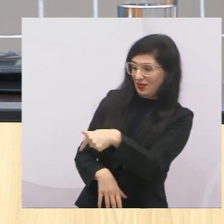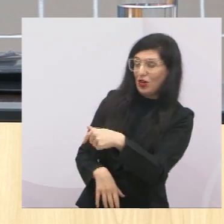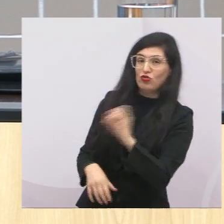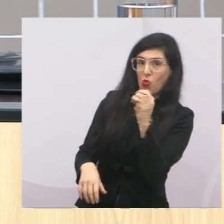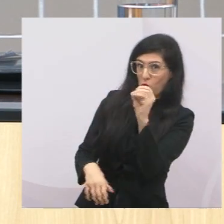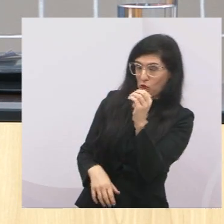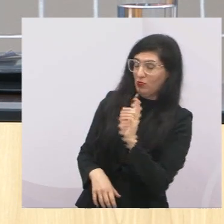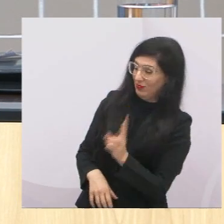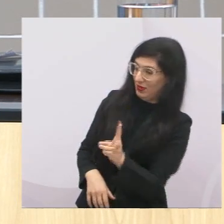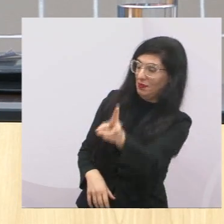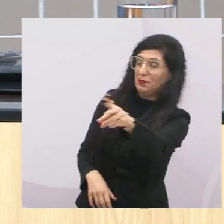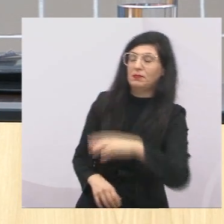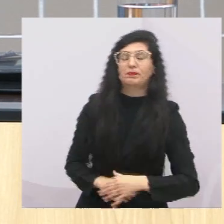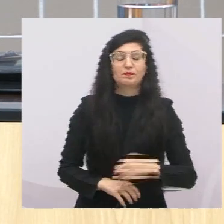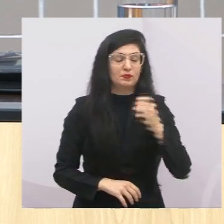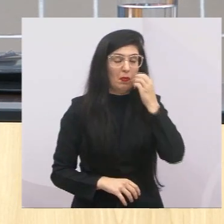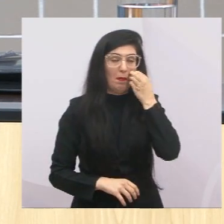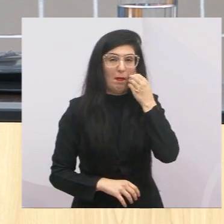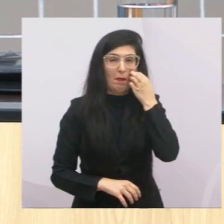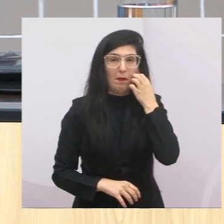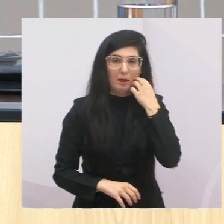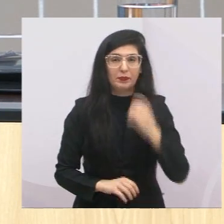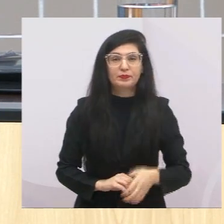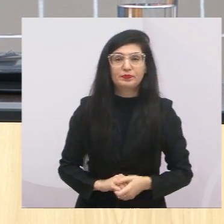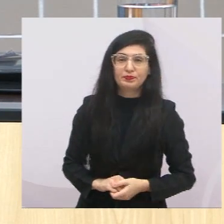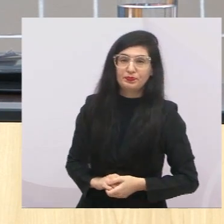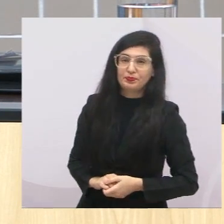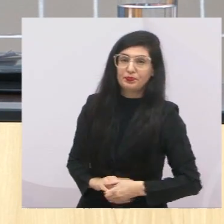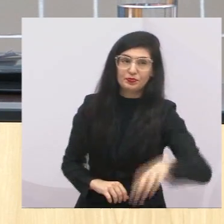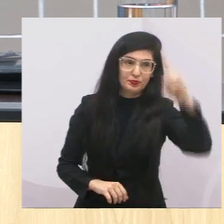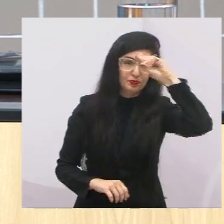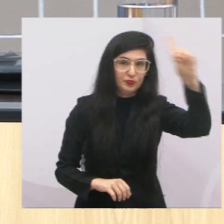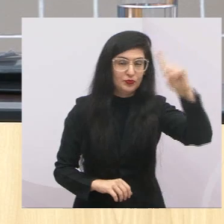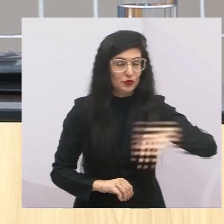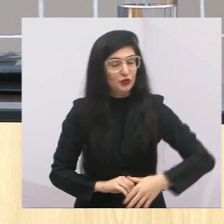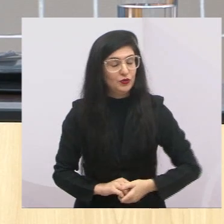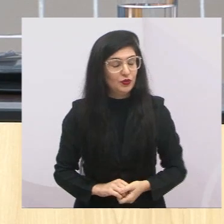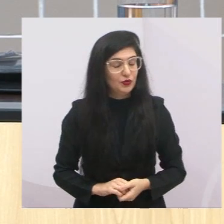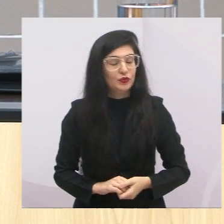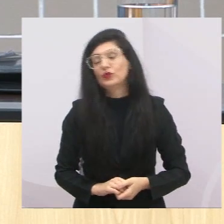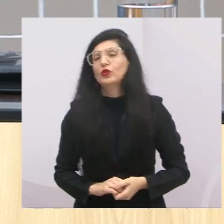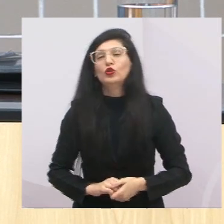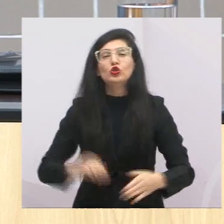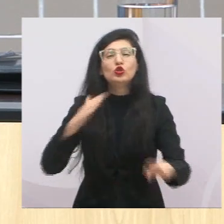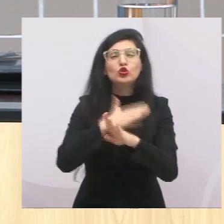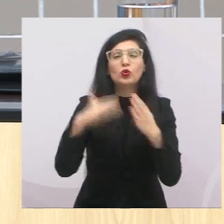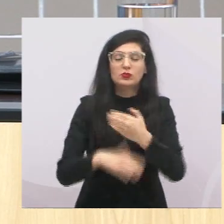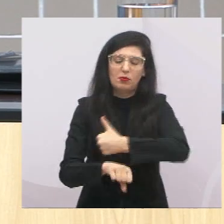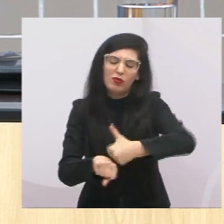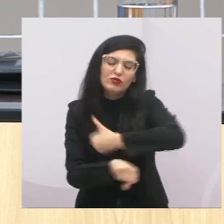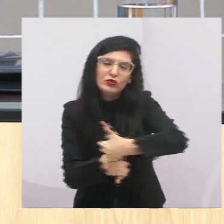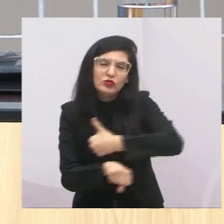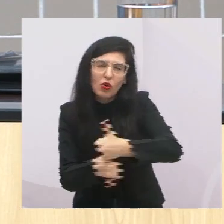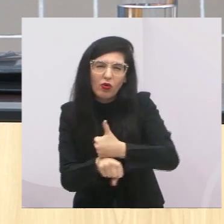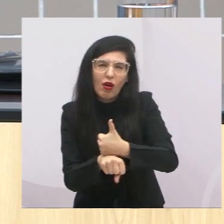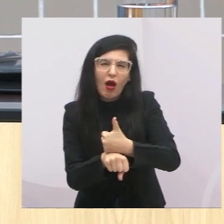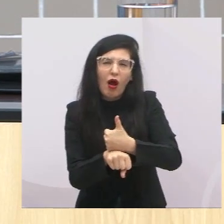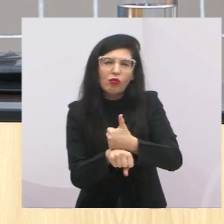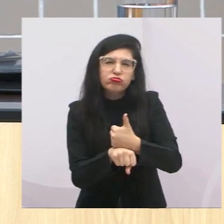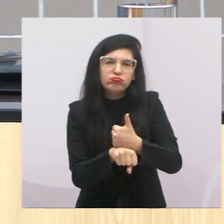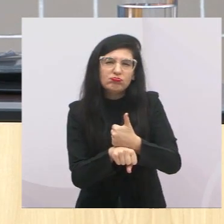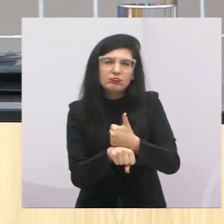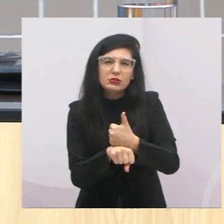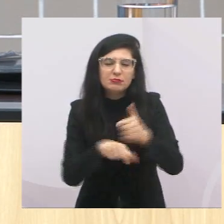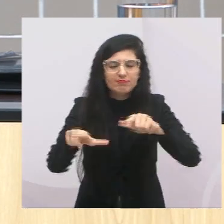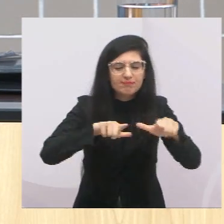Feito esse registro da data, em cumprimentando todos os profissionais da área,